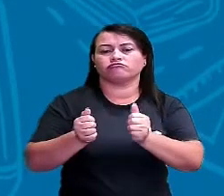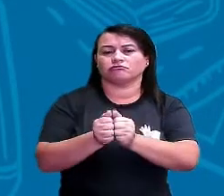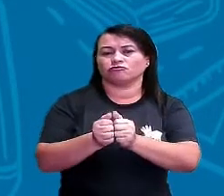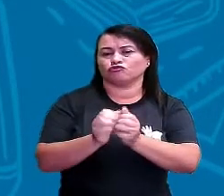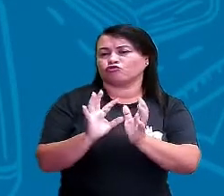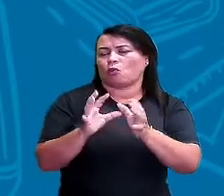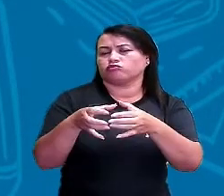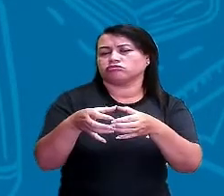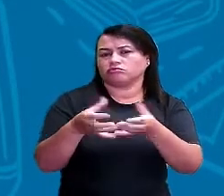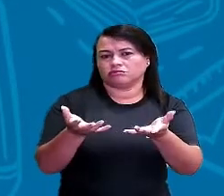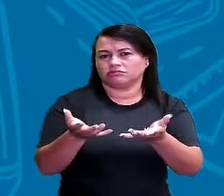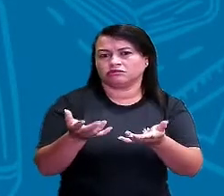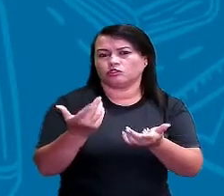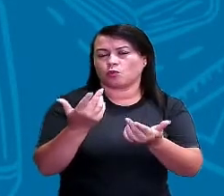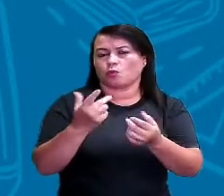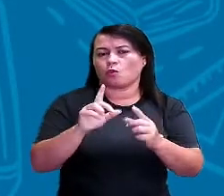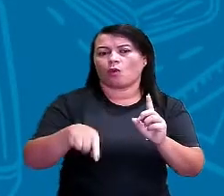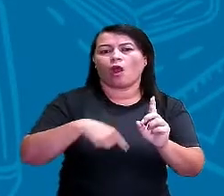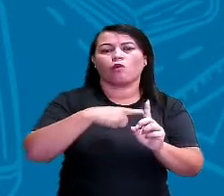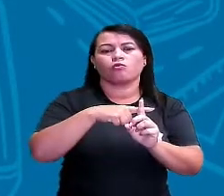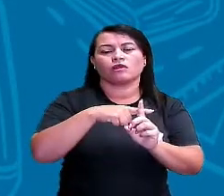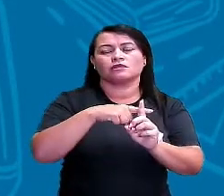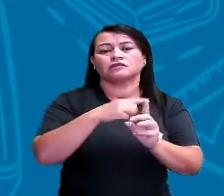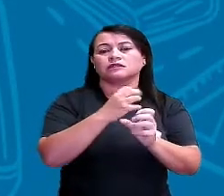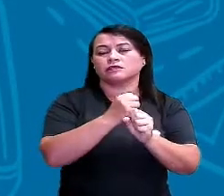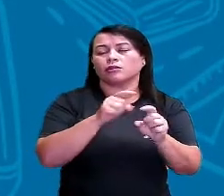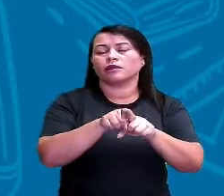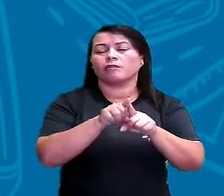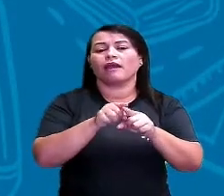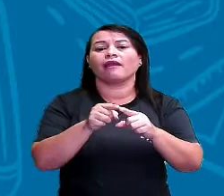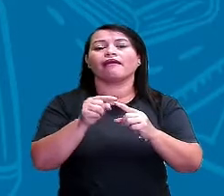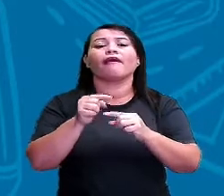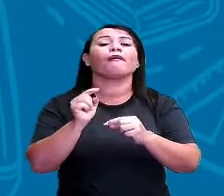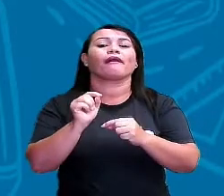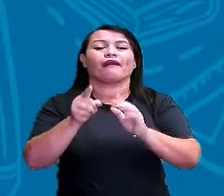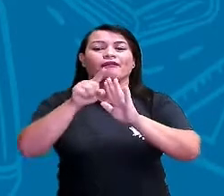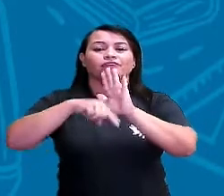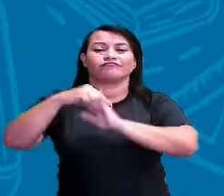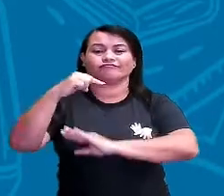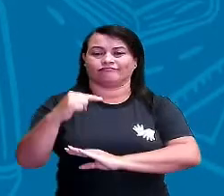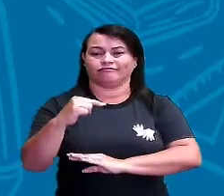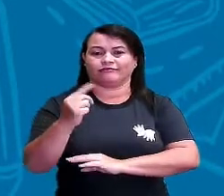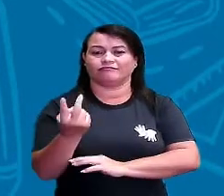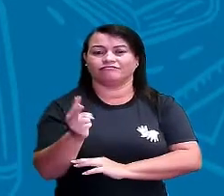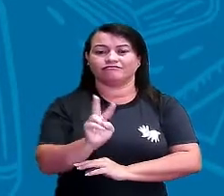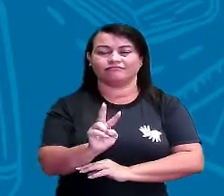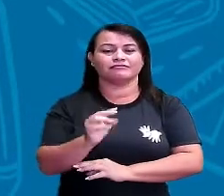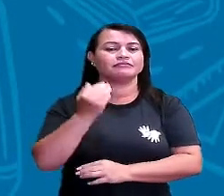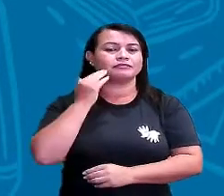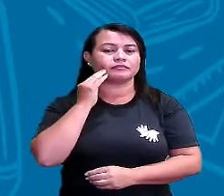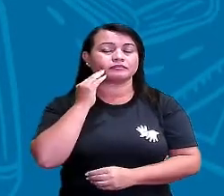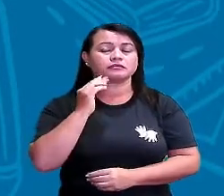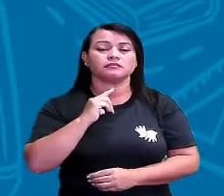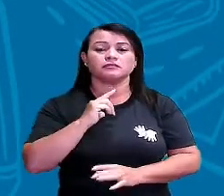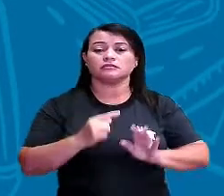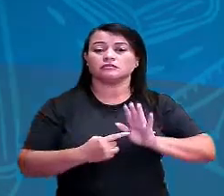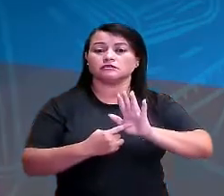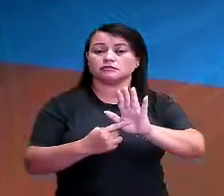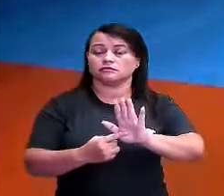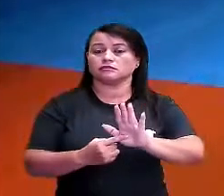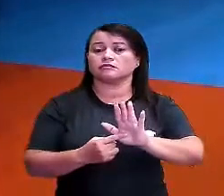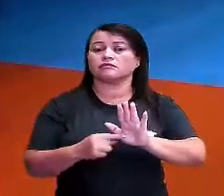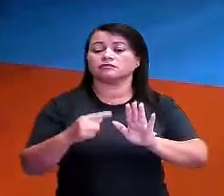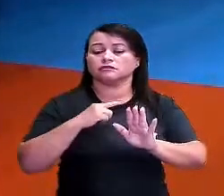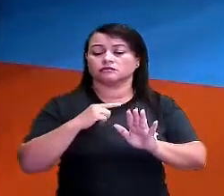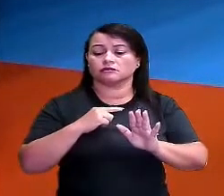feito lá a adição e a subtração, que também são inversas. Beleza? Então, observando aqui, a gente tem a representação